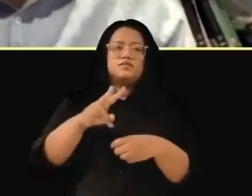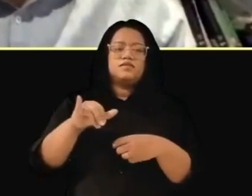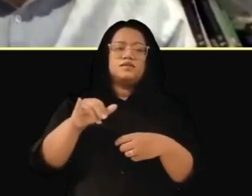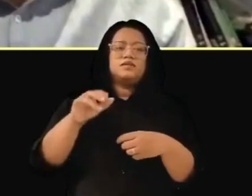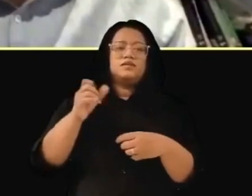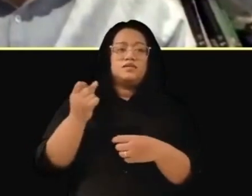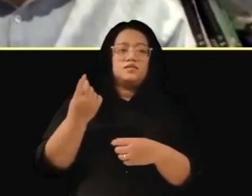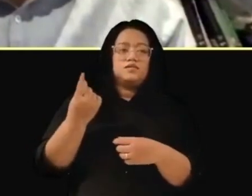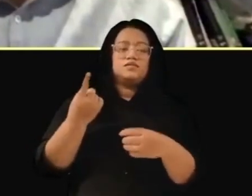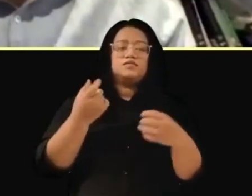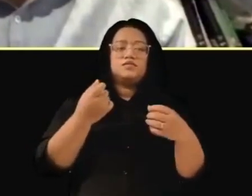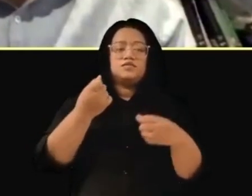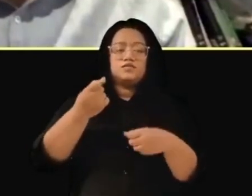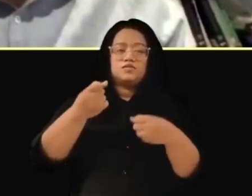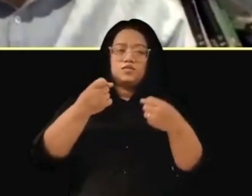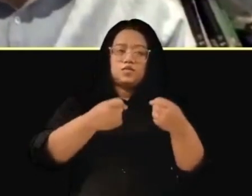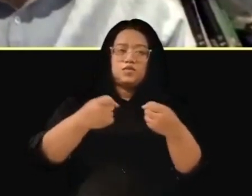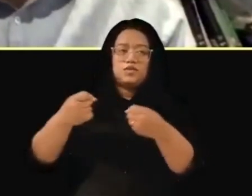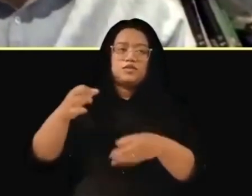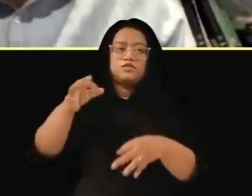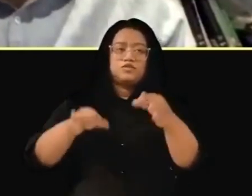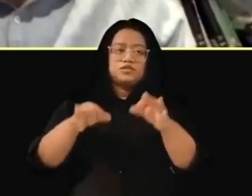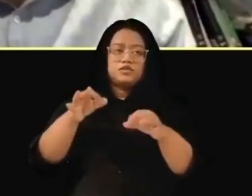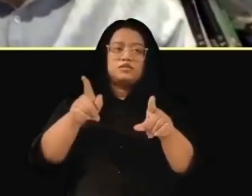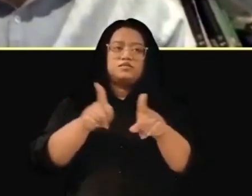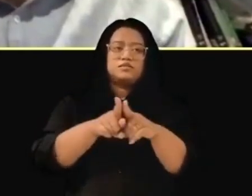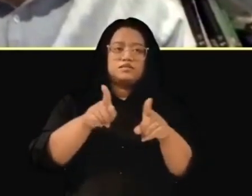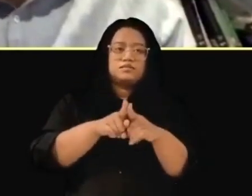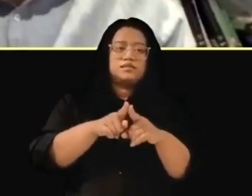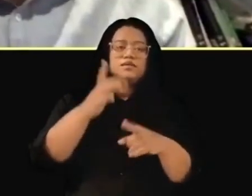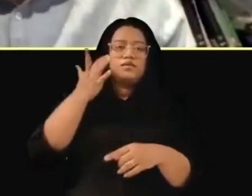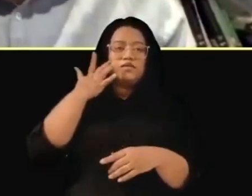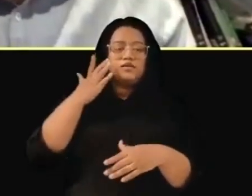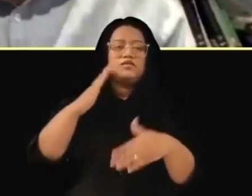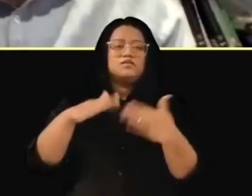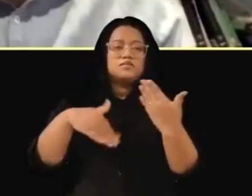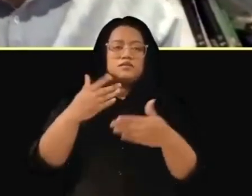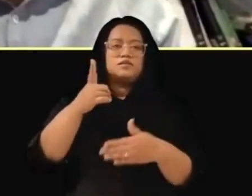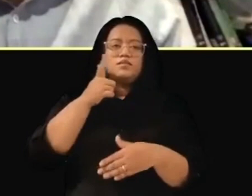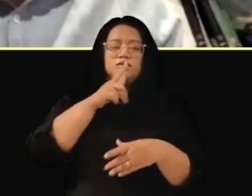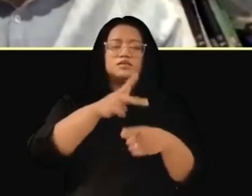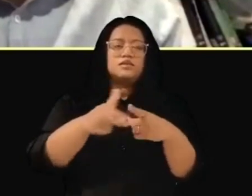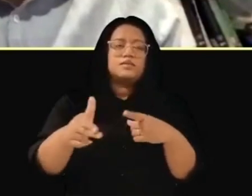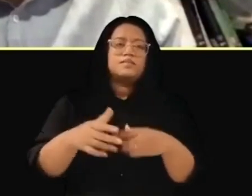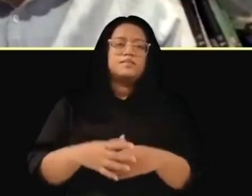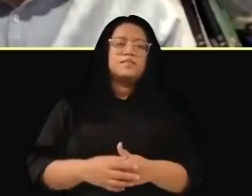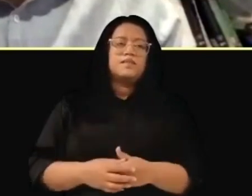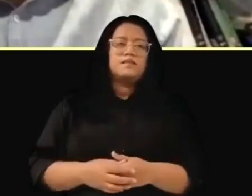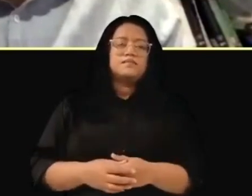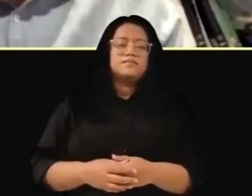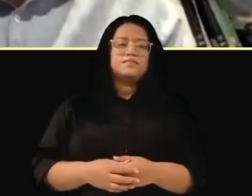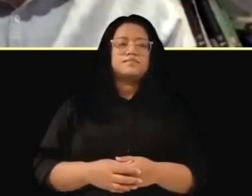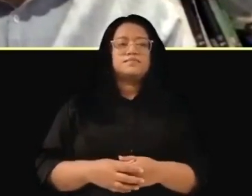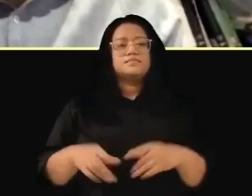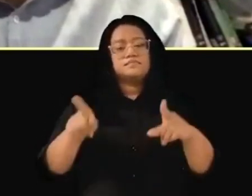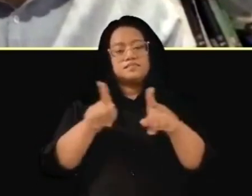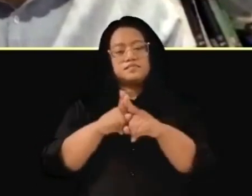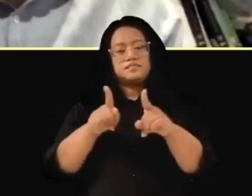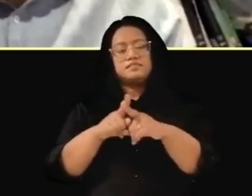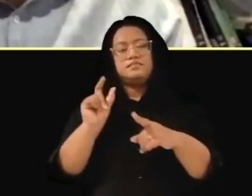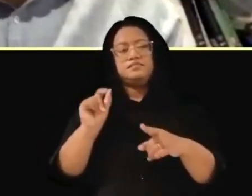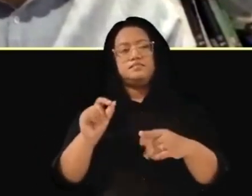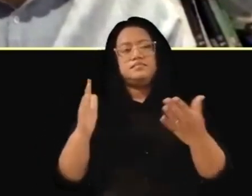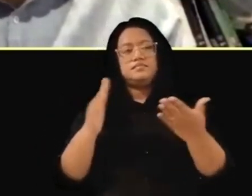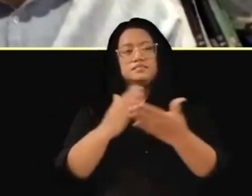judiciário. Então, eu acredito que isso passa, né? Agora, também é preciso dizer, se alguns colegas, né, que já estão